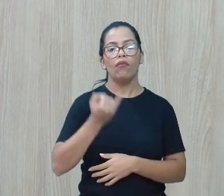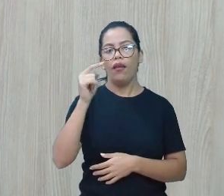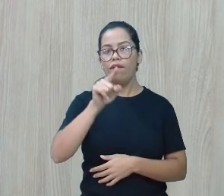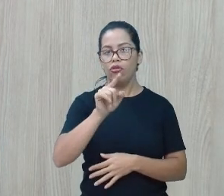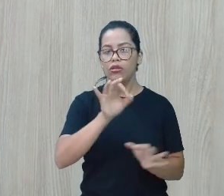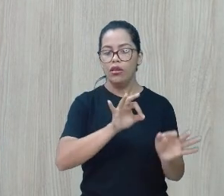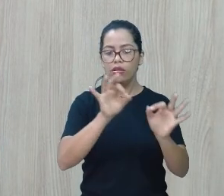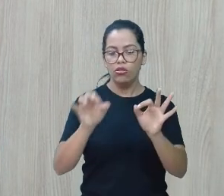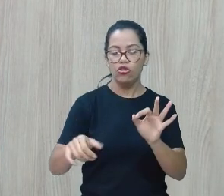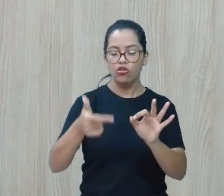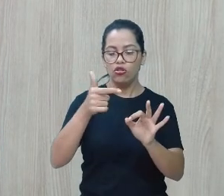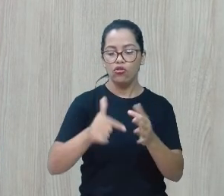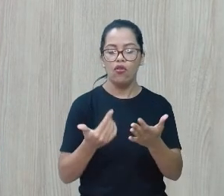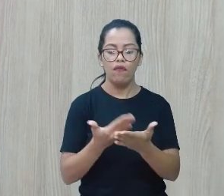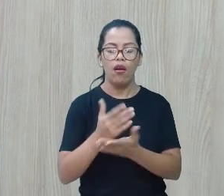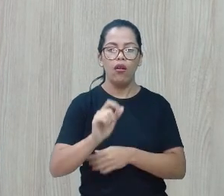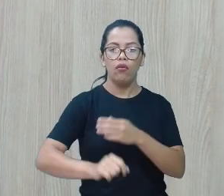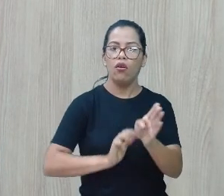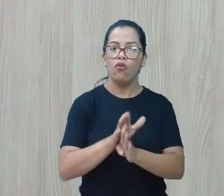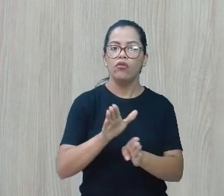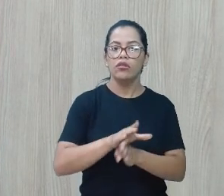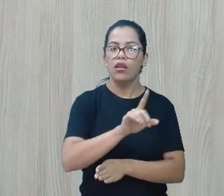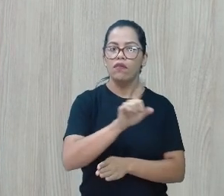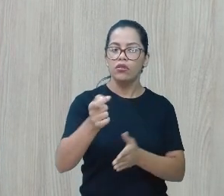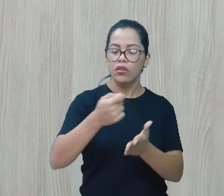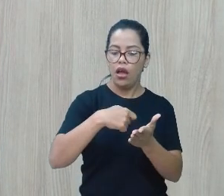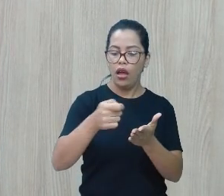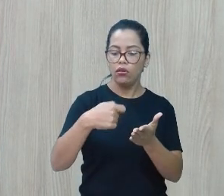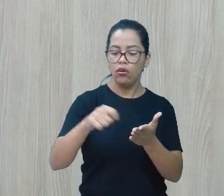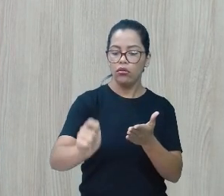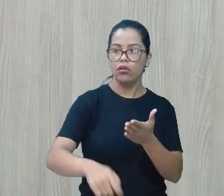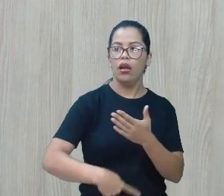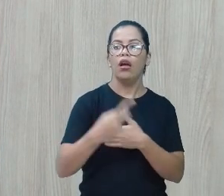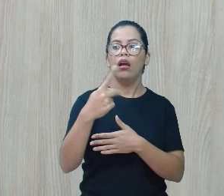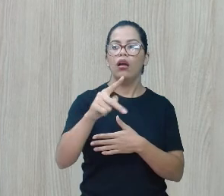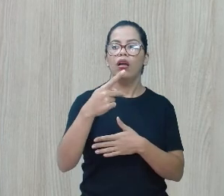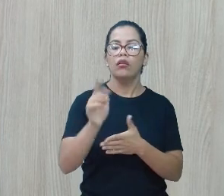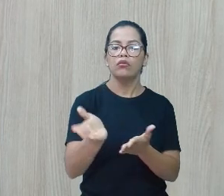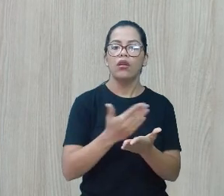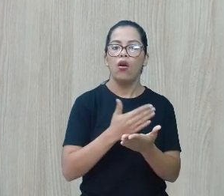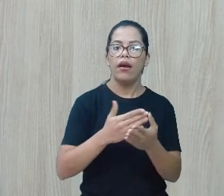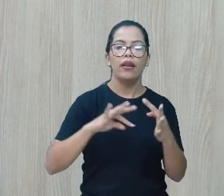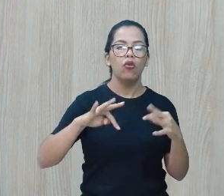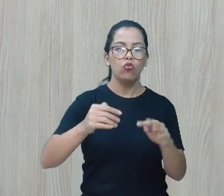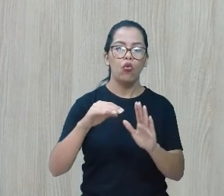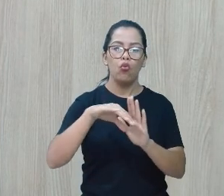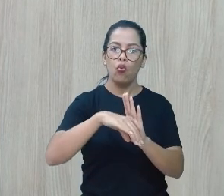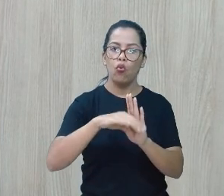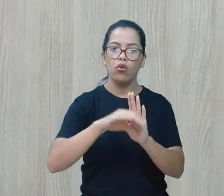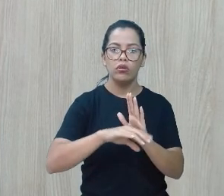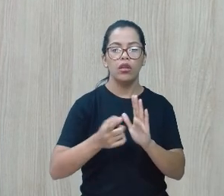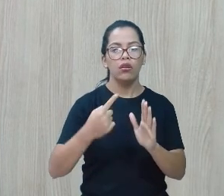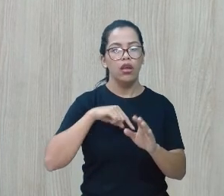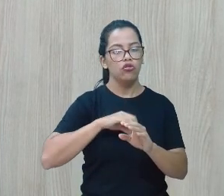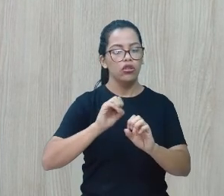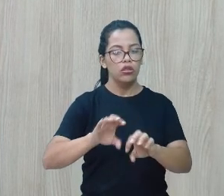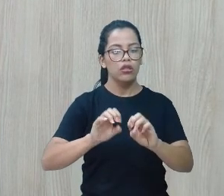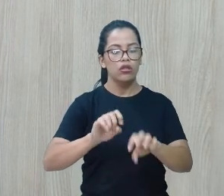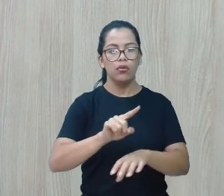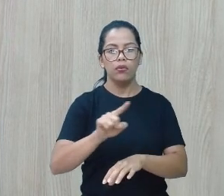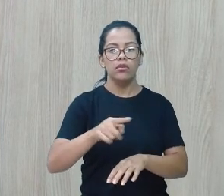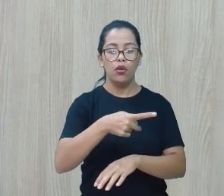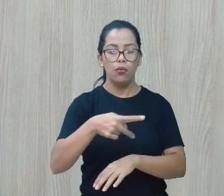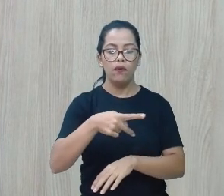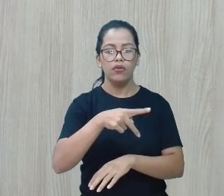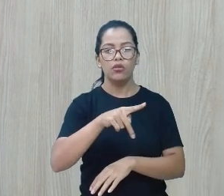certo? Acabei de escrever aqui que a sugestão é você anotar no caderno todos os conceitos que foram trazidos nessas 3 aulas do professor Pedro, tá